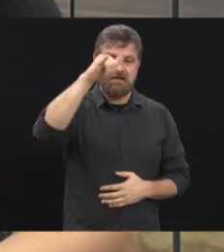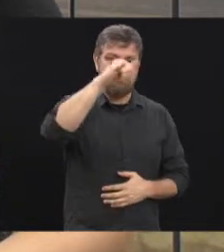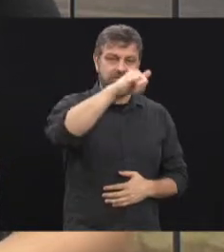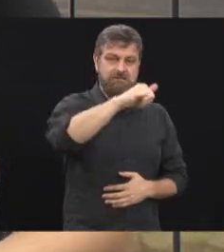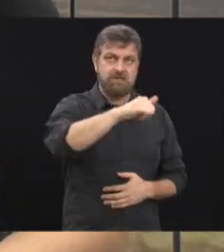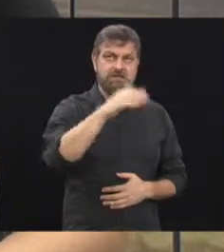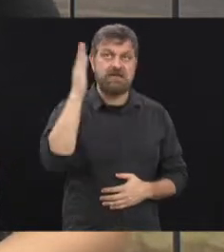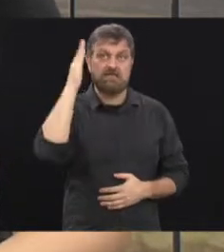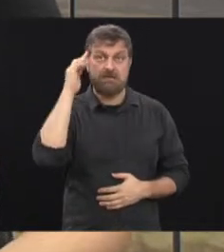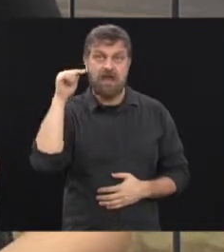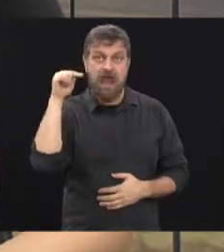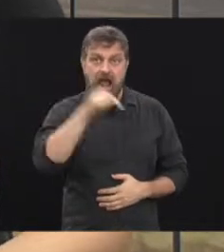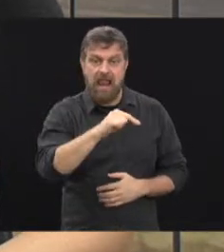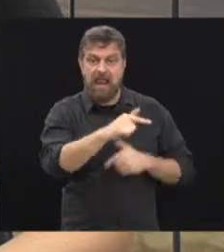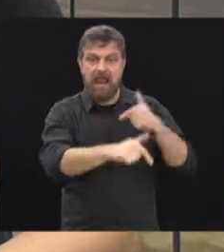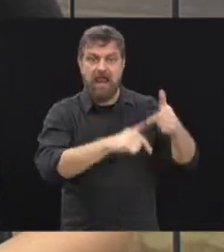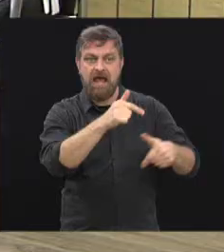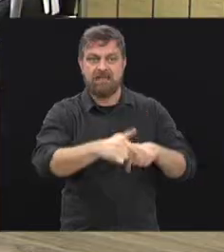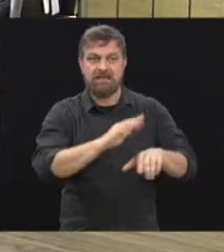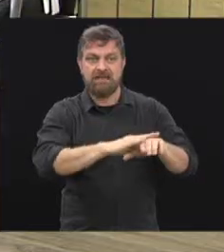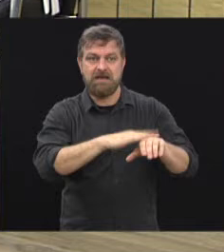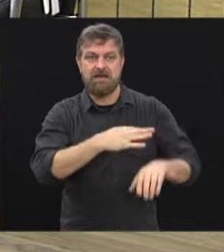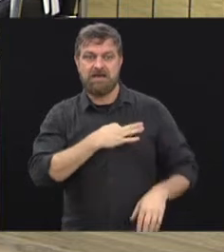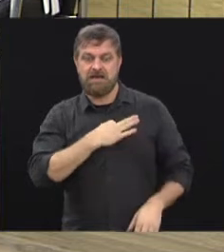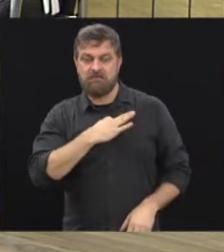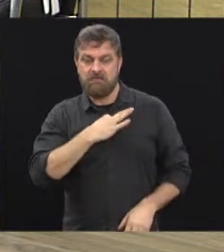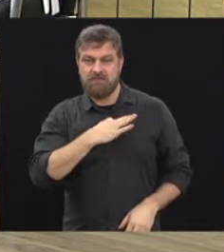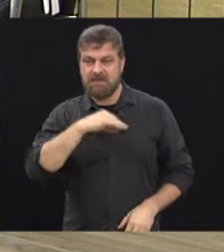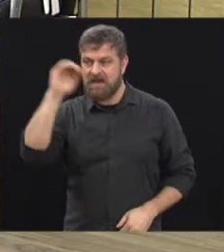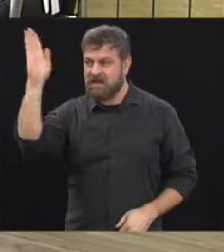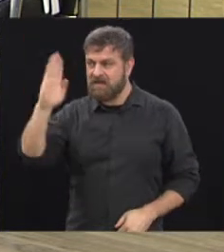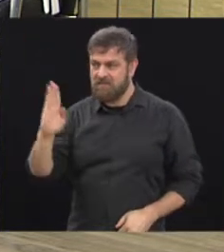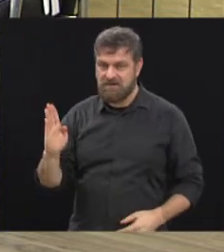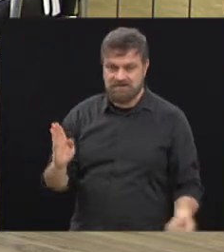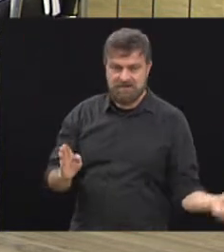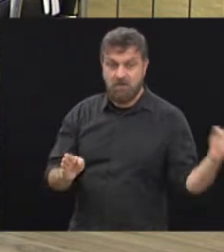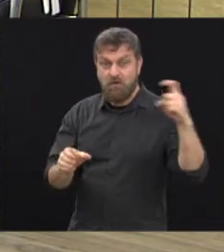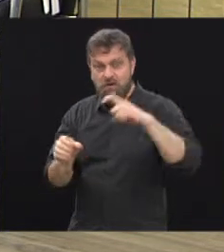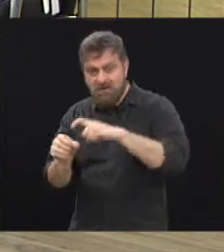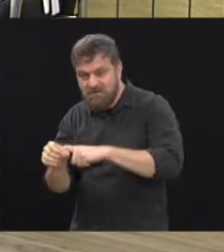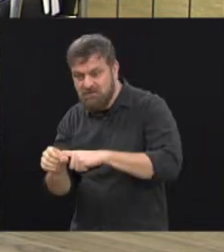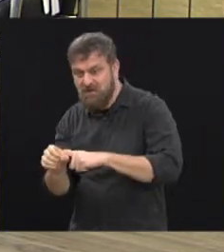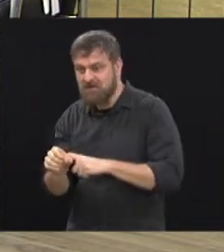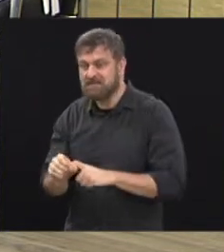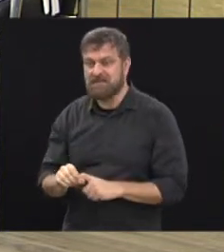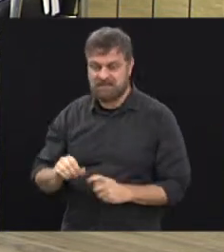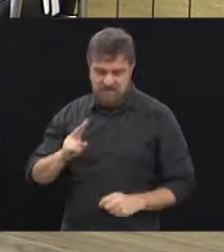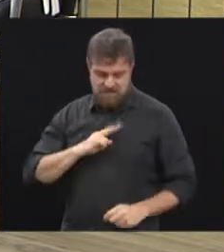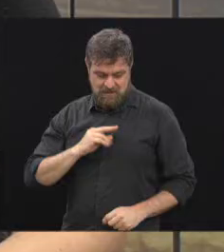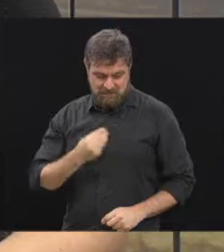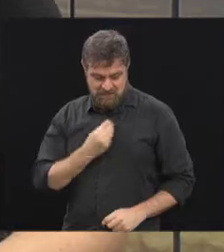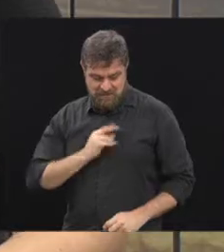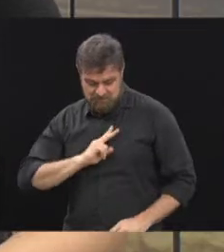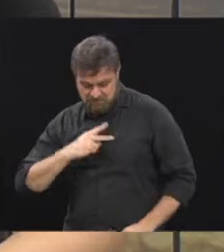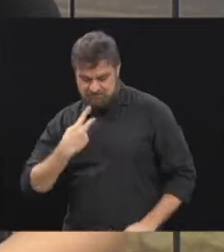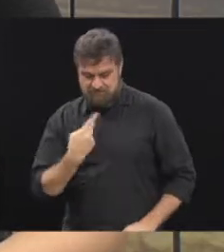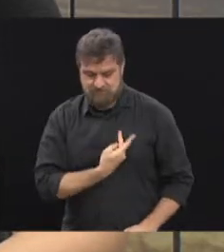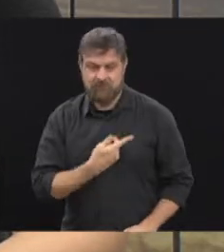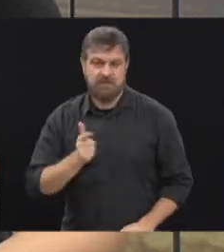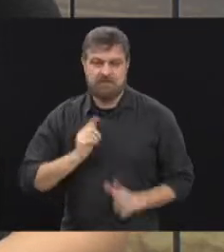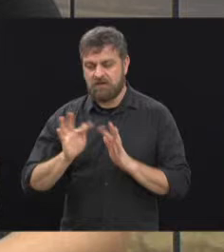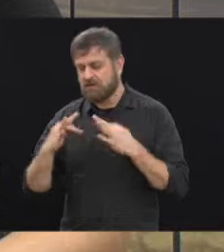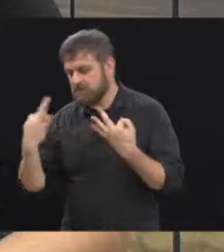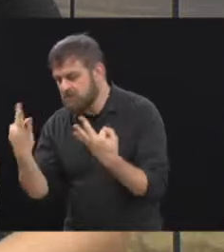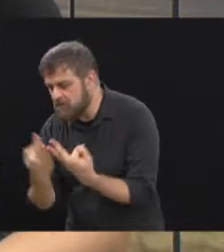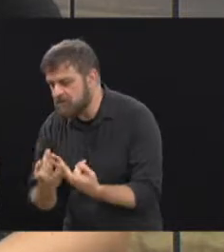visão. E aí, quando eles voltam para o Brasil, eles já voltam dando valores a coisas que eles não davam. Então, a gente aceita famílias,